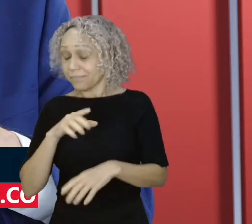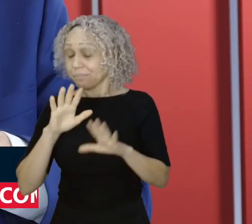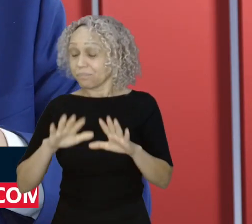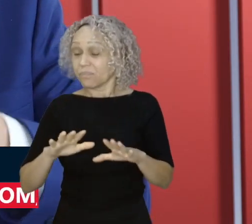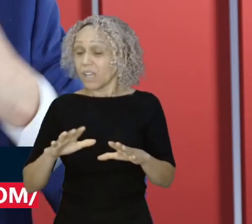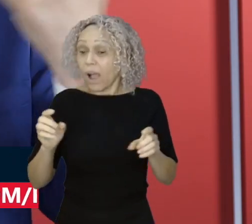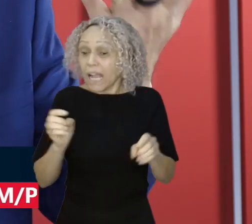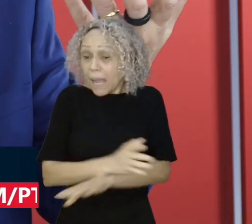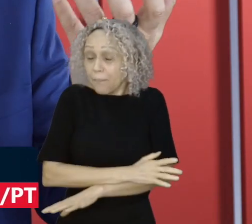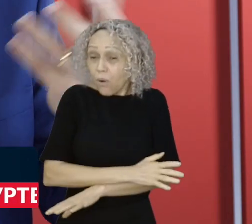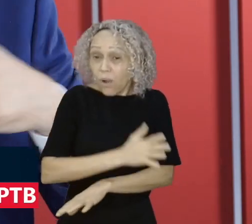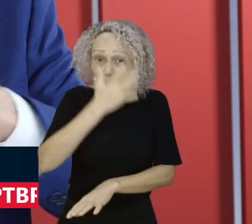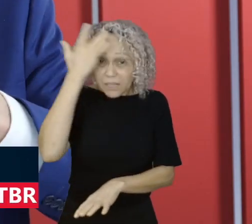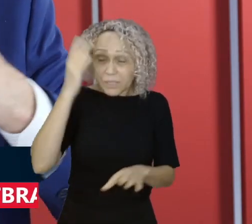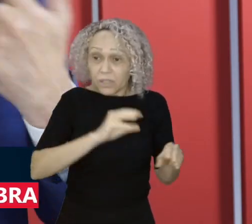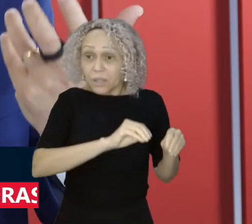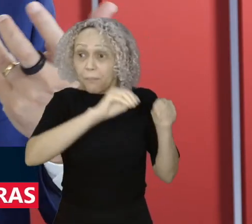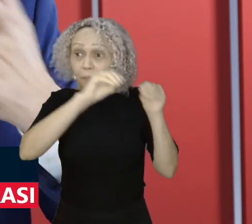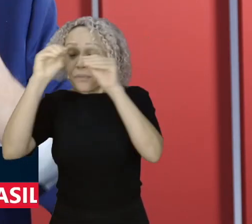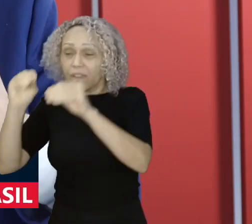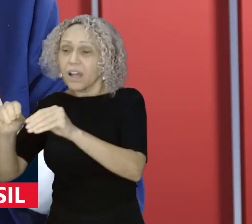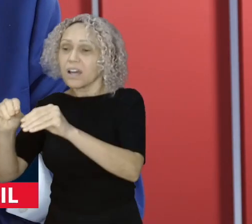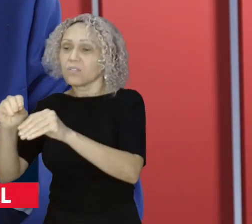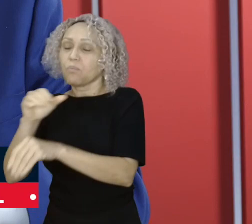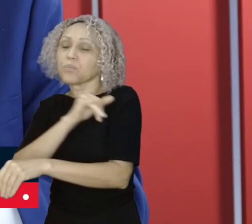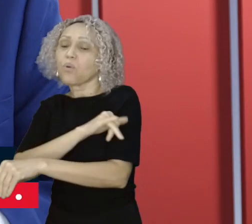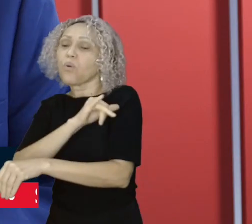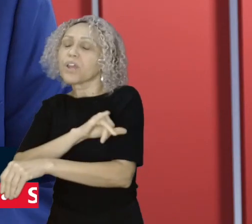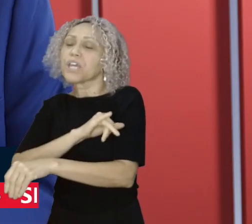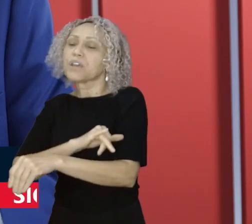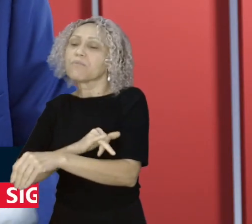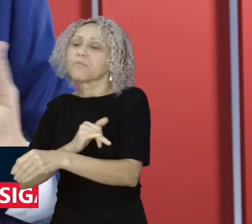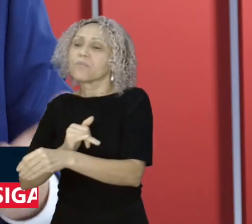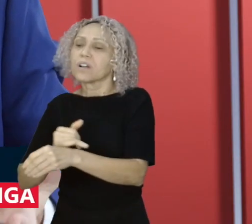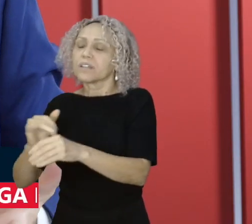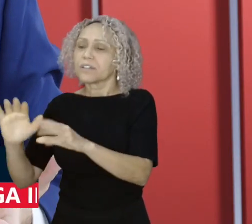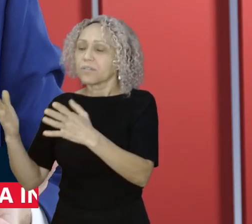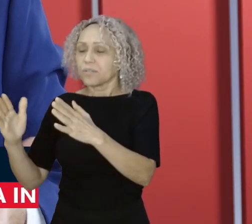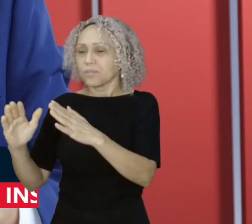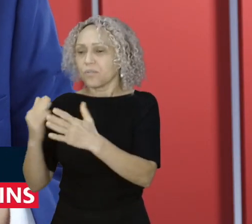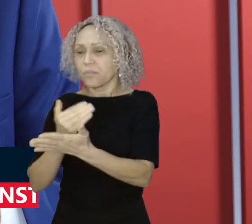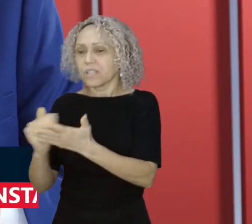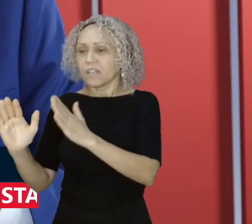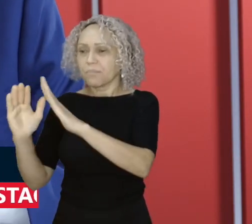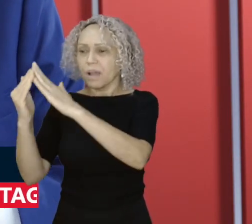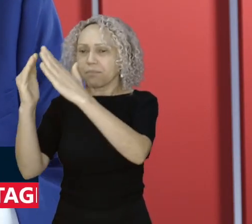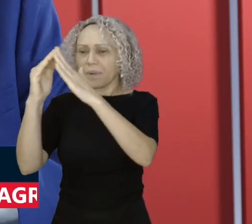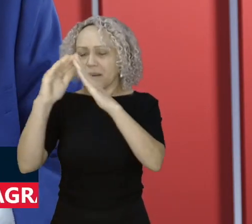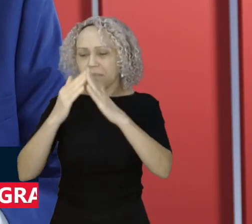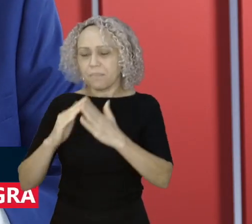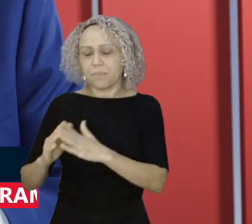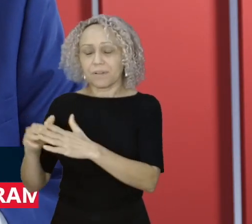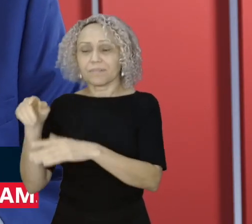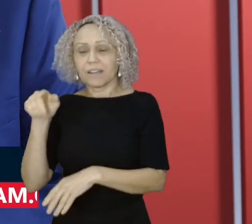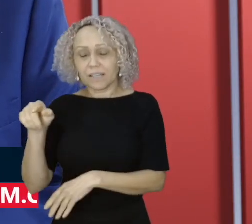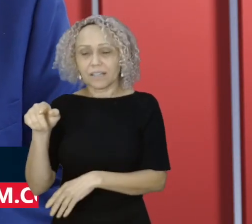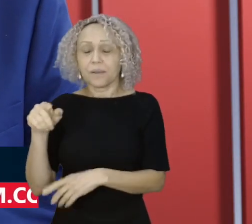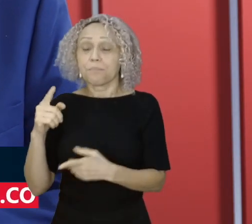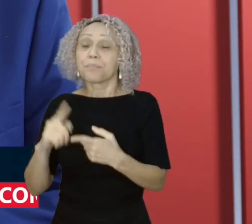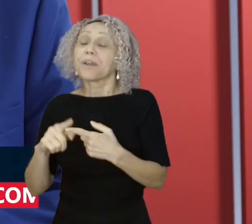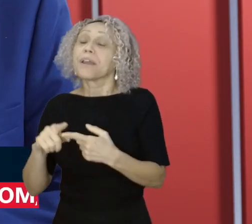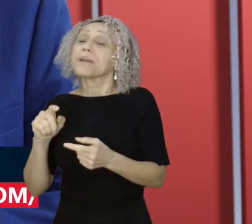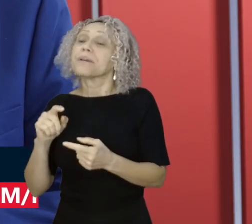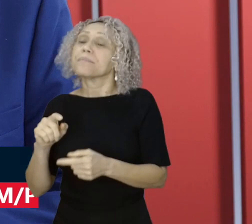A favela e a cidade, a favela e o asfalto, não. No Rio de Janeiro, e o Brasil tem falado isso, favela é cidade. E